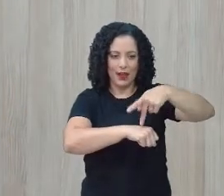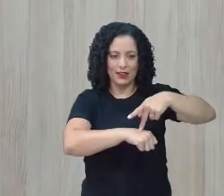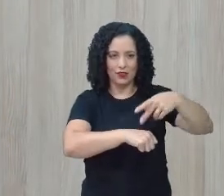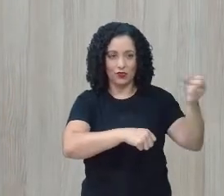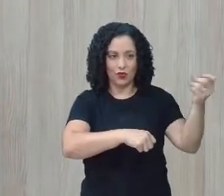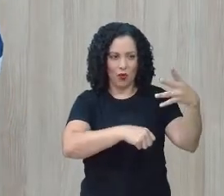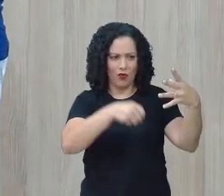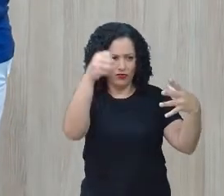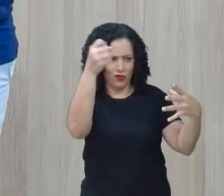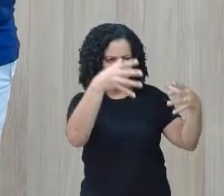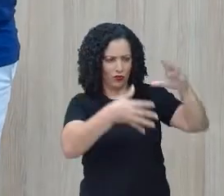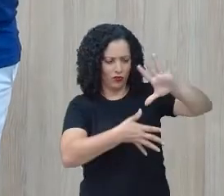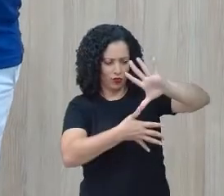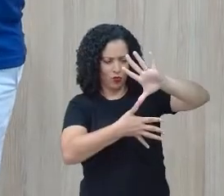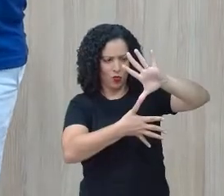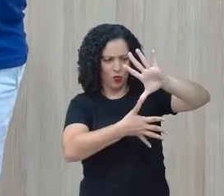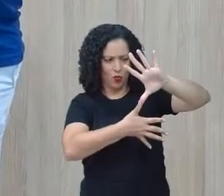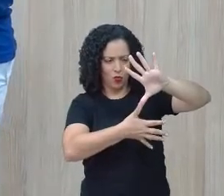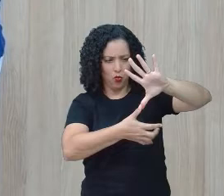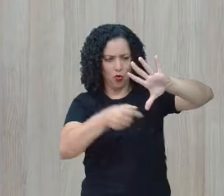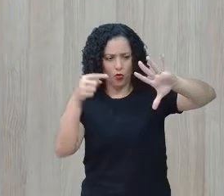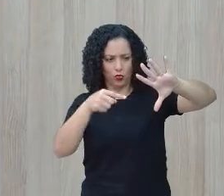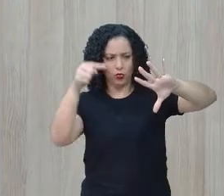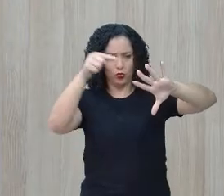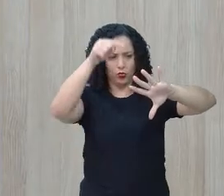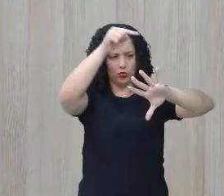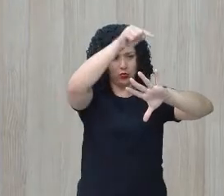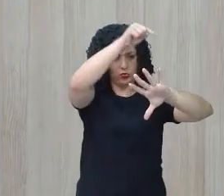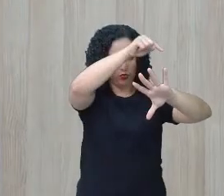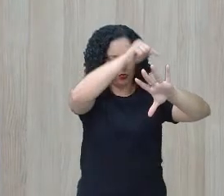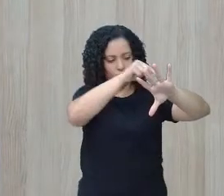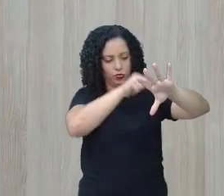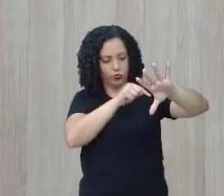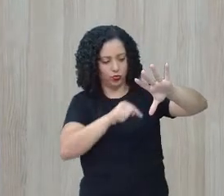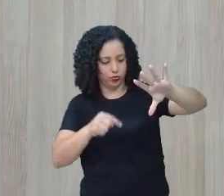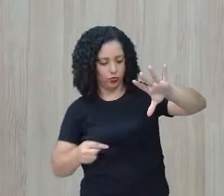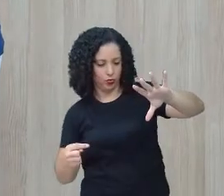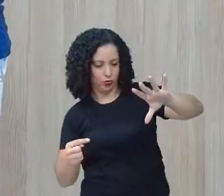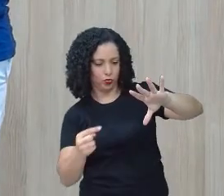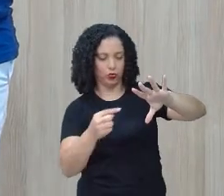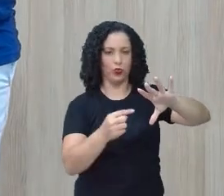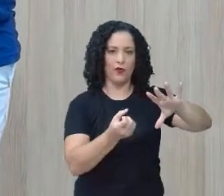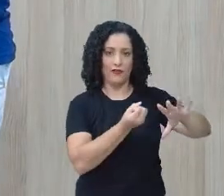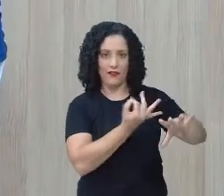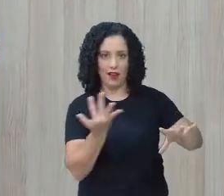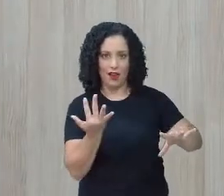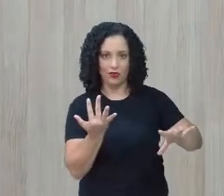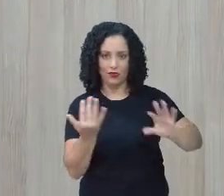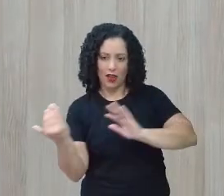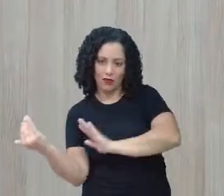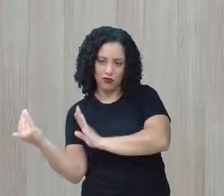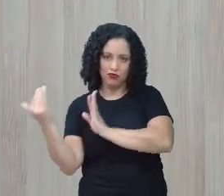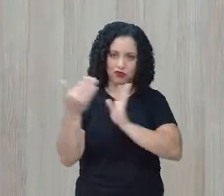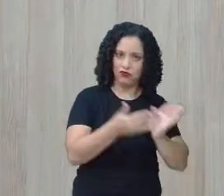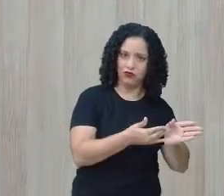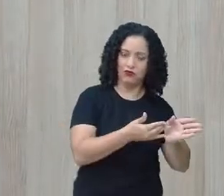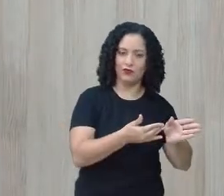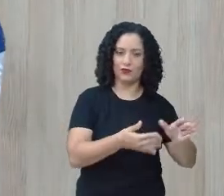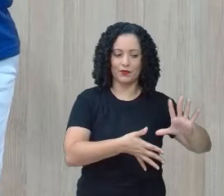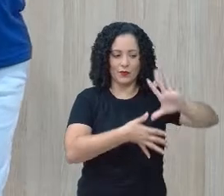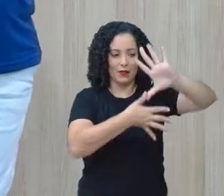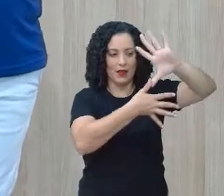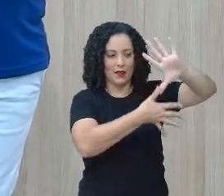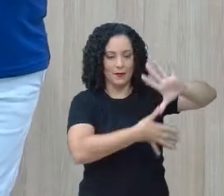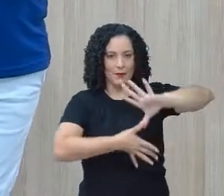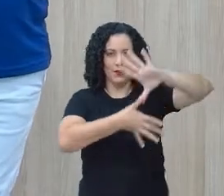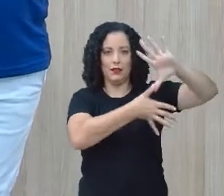agrupando, né, esses 3 continentes que a gente falou: Europa, Ásia e África, e o Novo Mundo, que